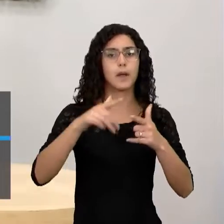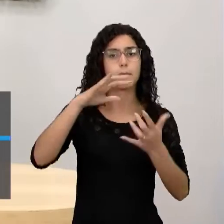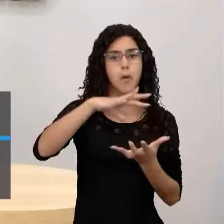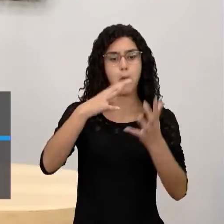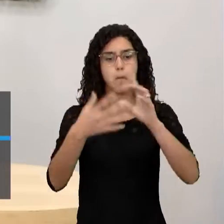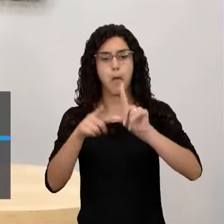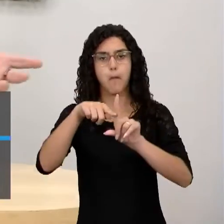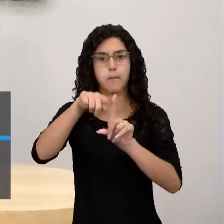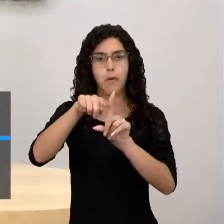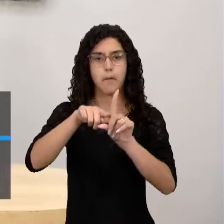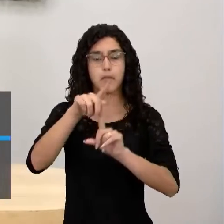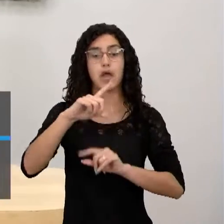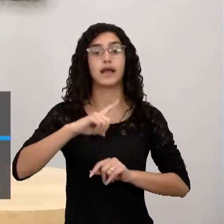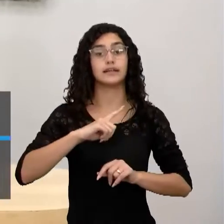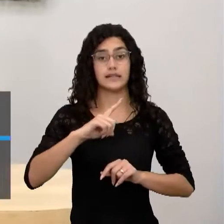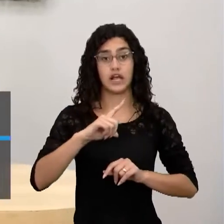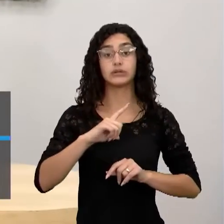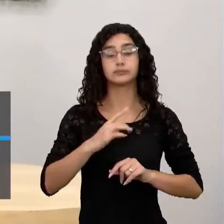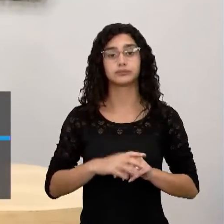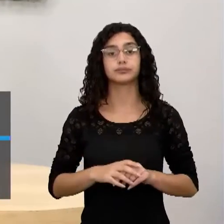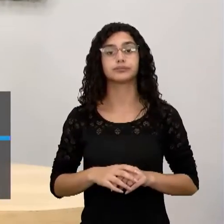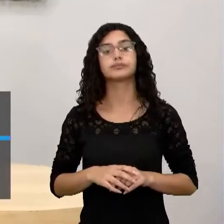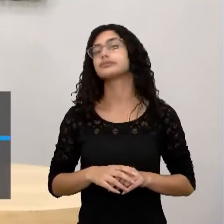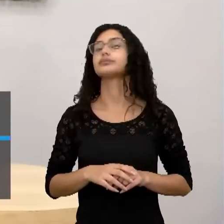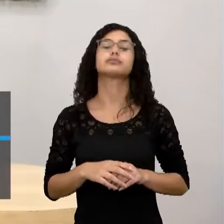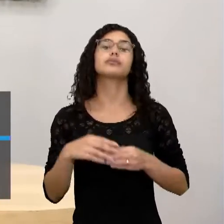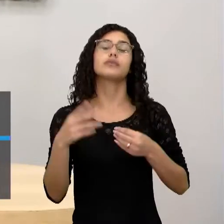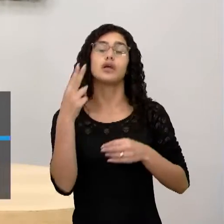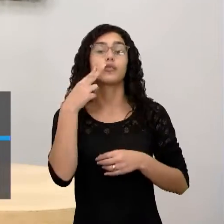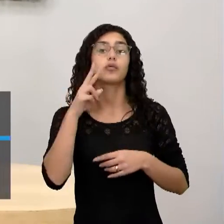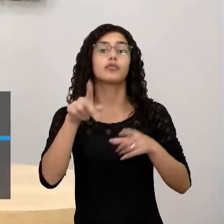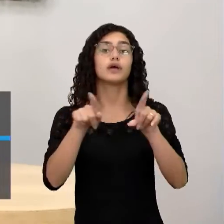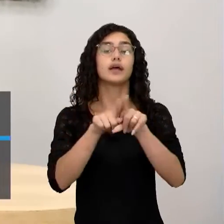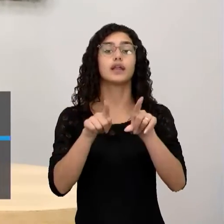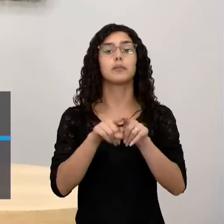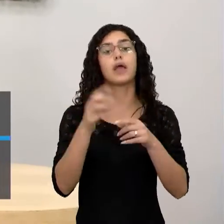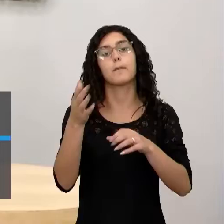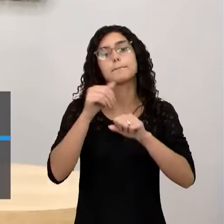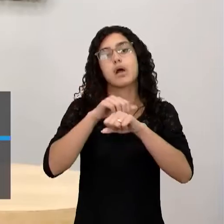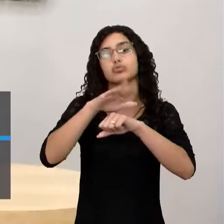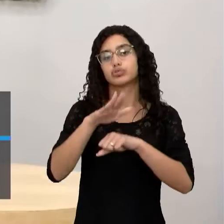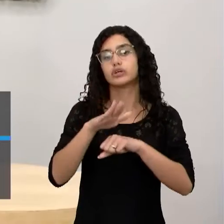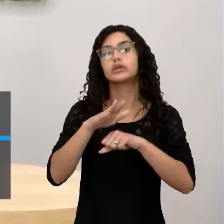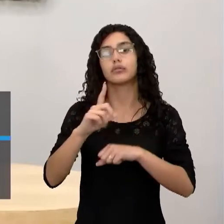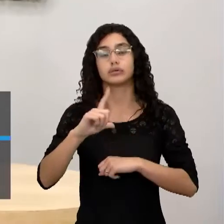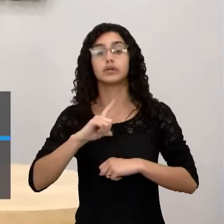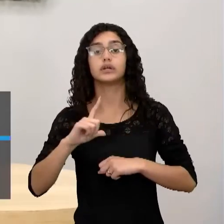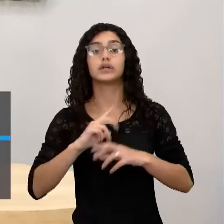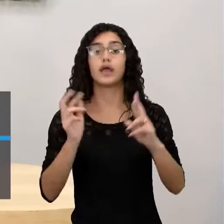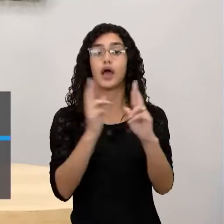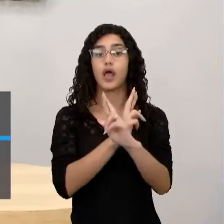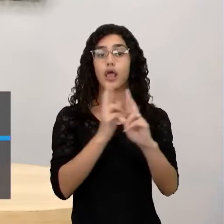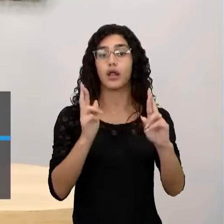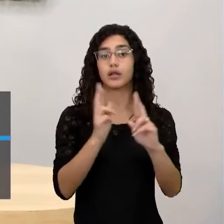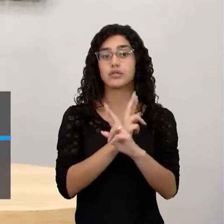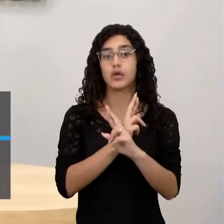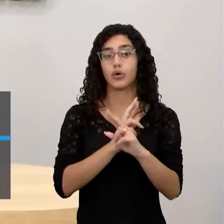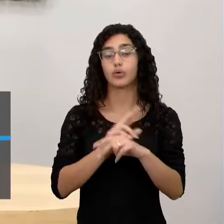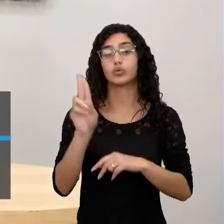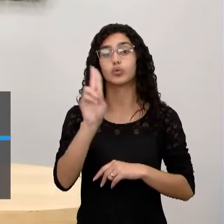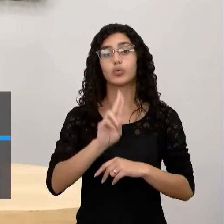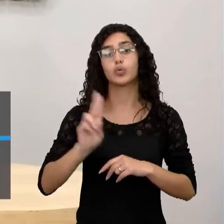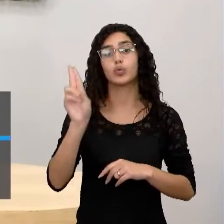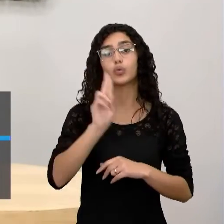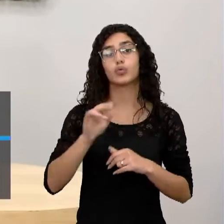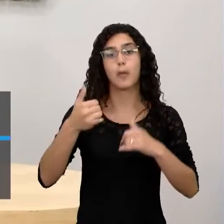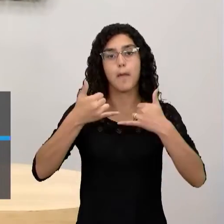global, né? Através aí das suas barreiras de corais que nós vamos ver aí. Então é uma referência a essa relação aí da utilização